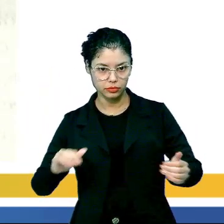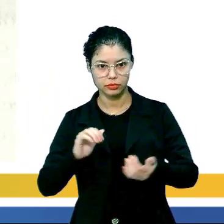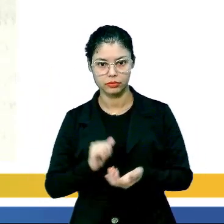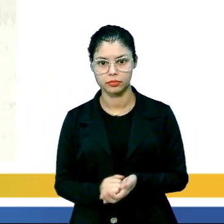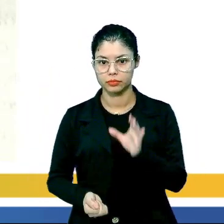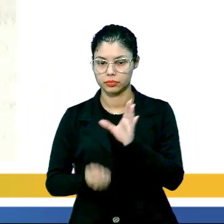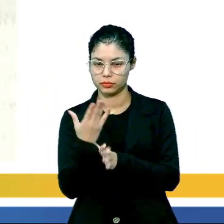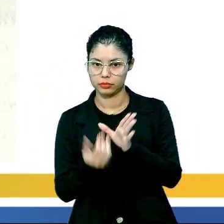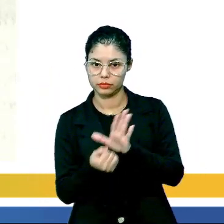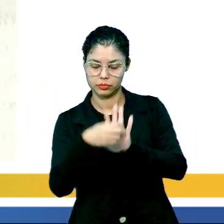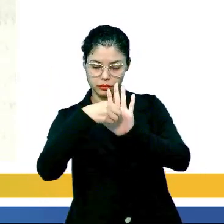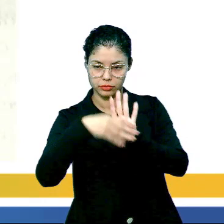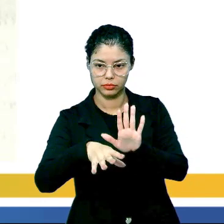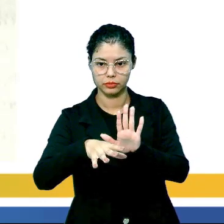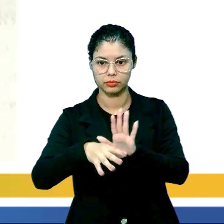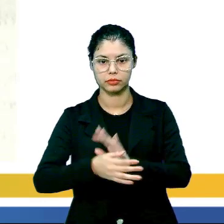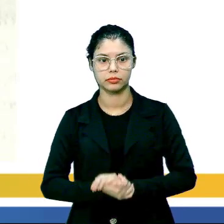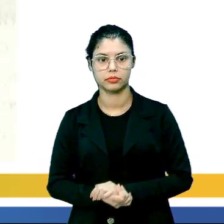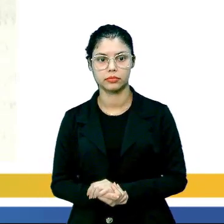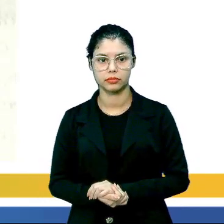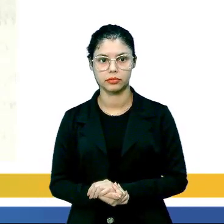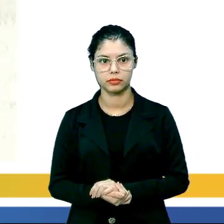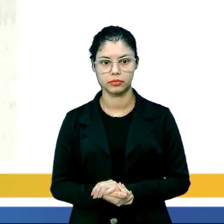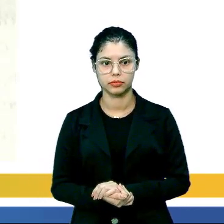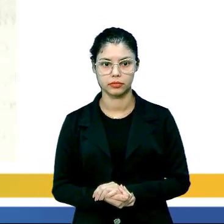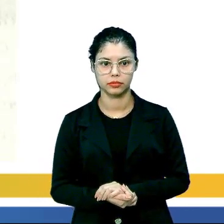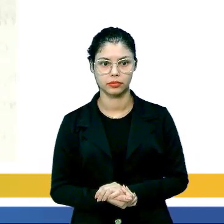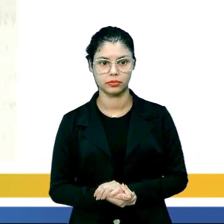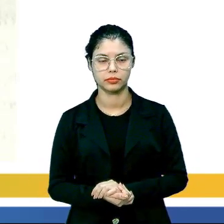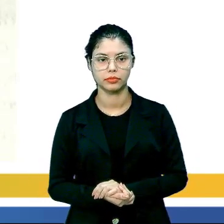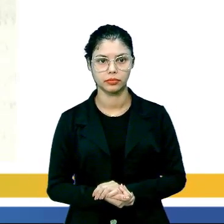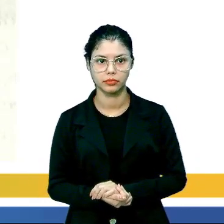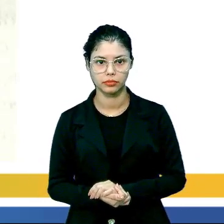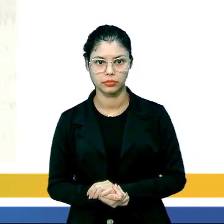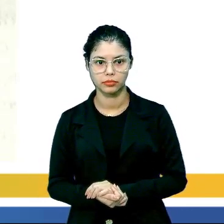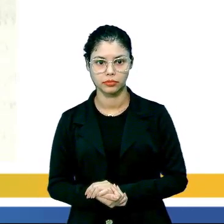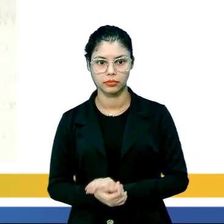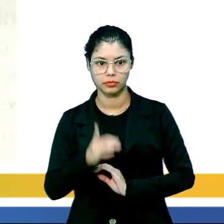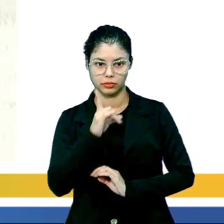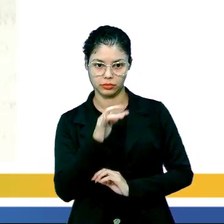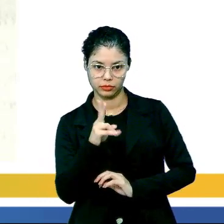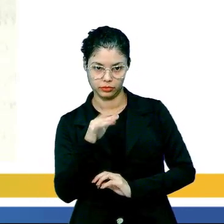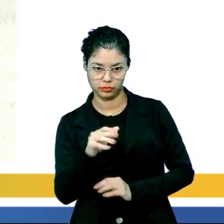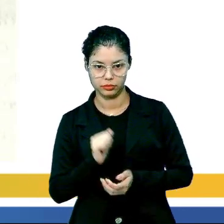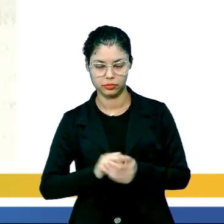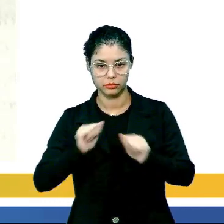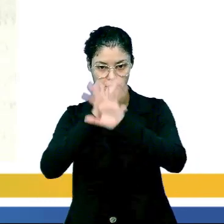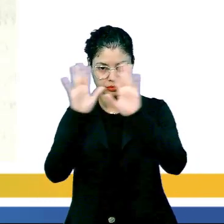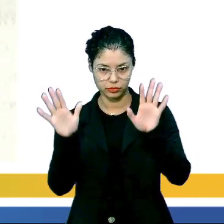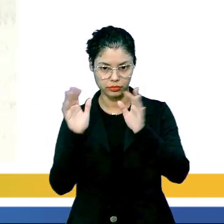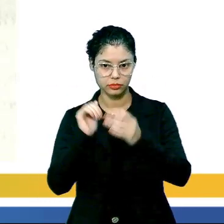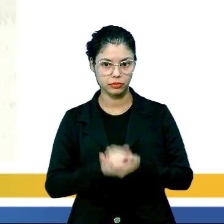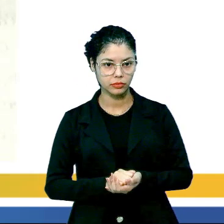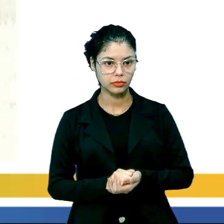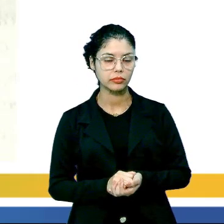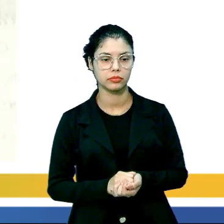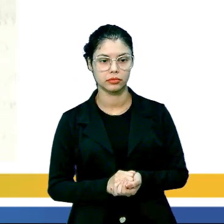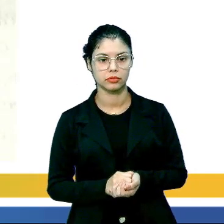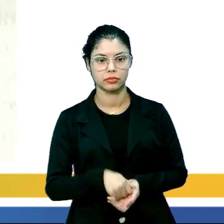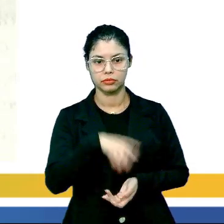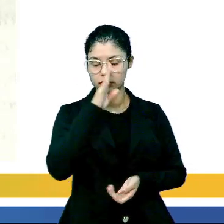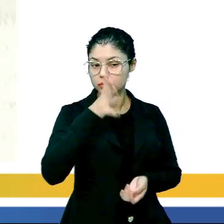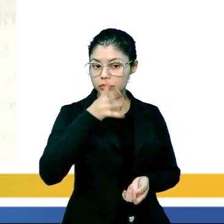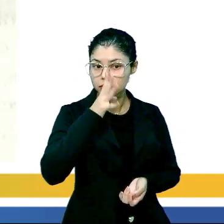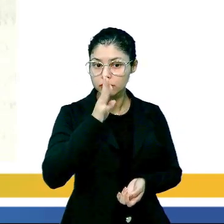das imagens despersonalizadas produzidas pela mídia. Em Dialética do Esclarecimento,